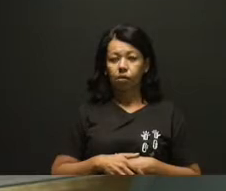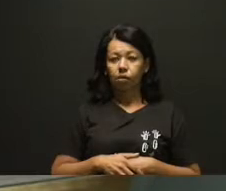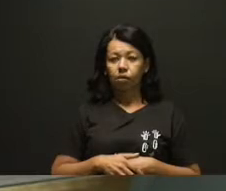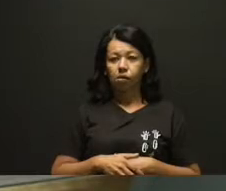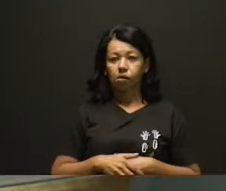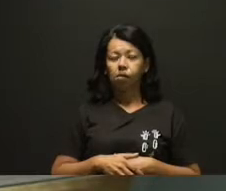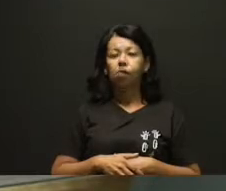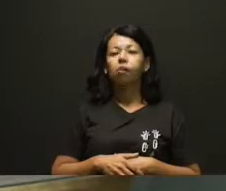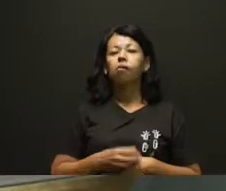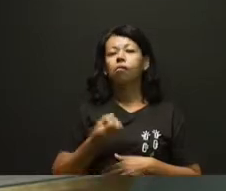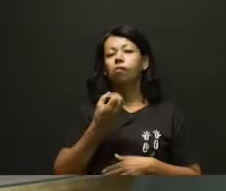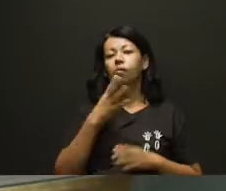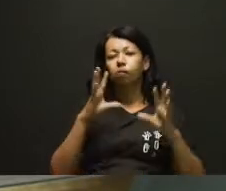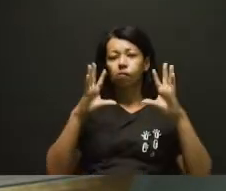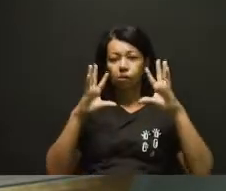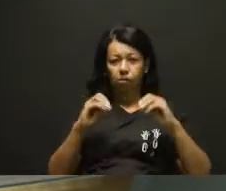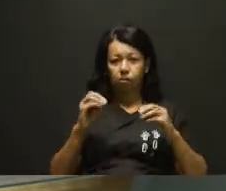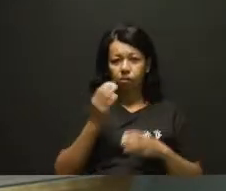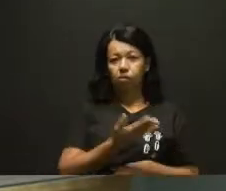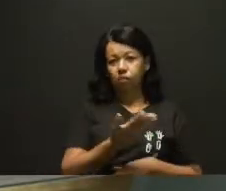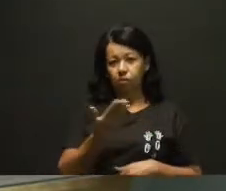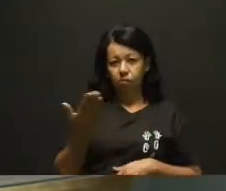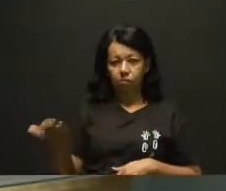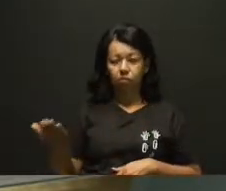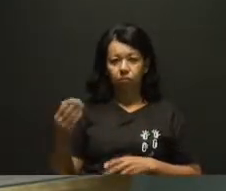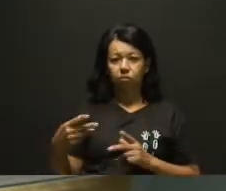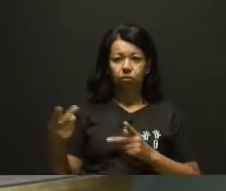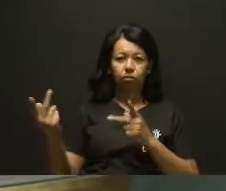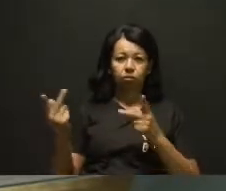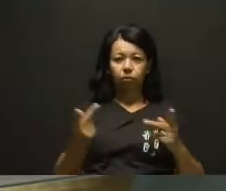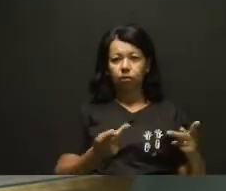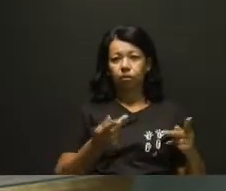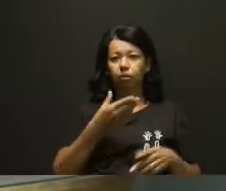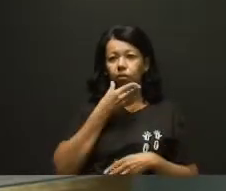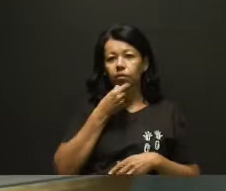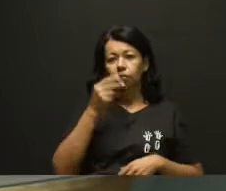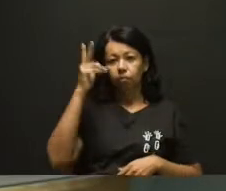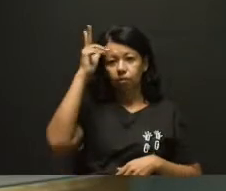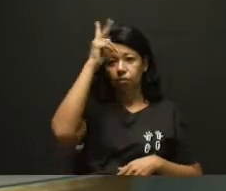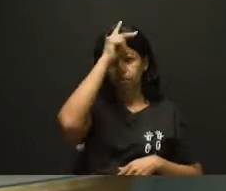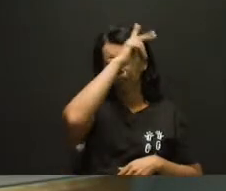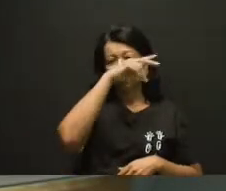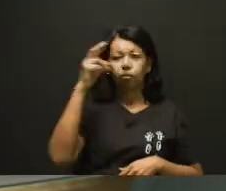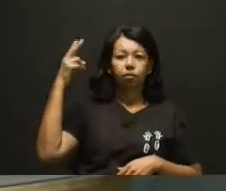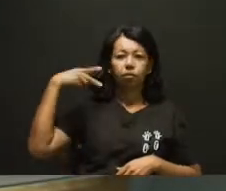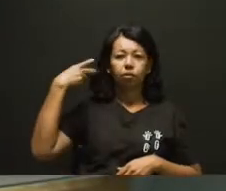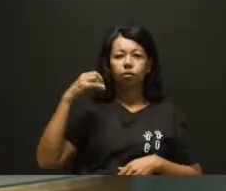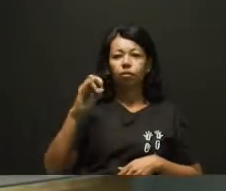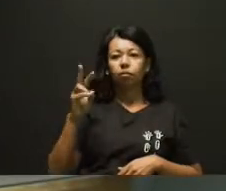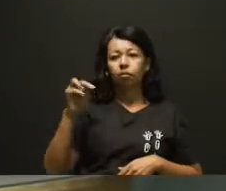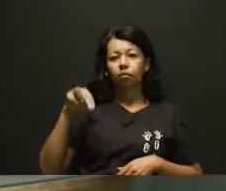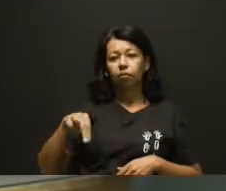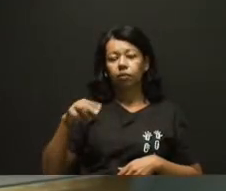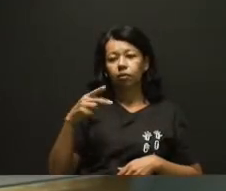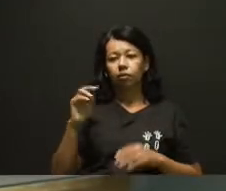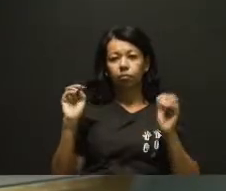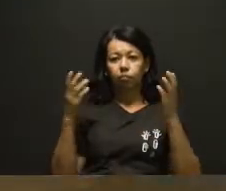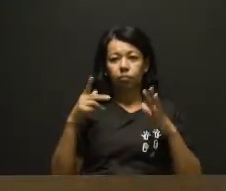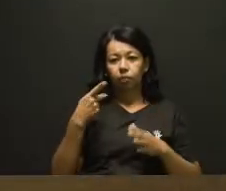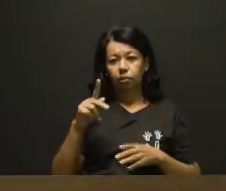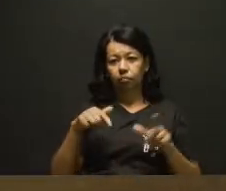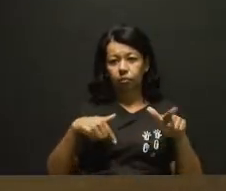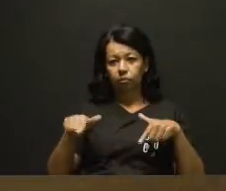boa noite a todos ea todas as noites o prefeito vereador ivan parabéns pela